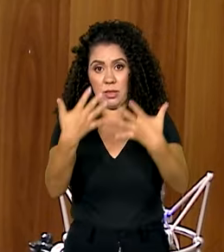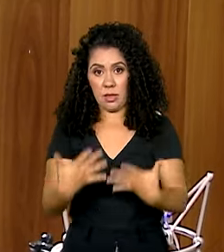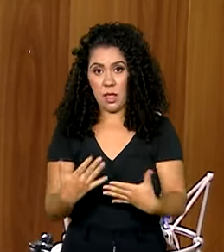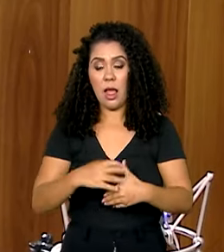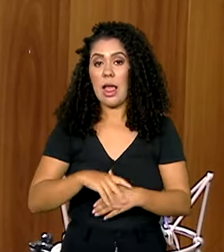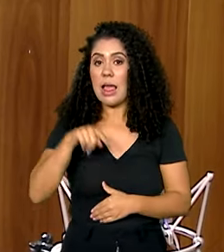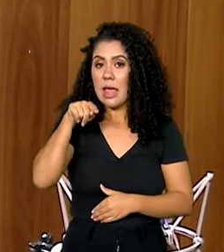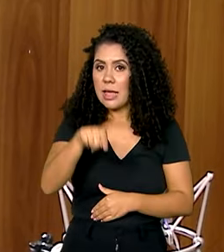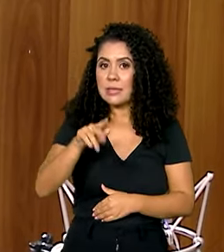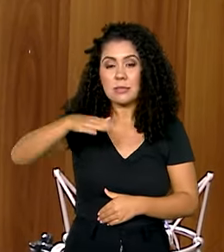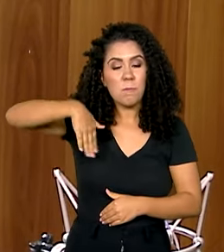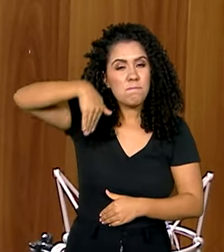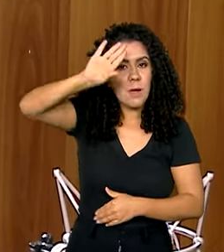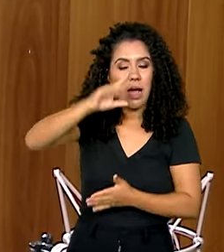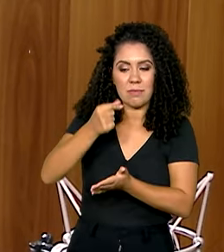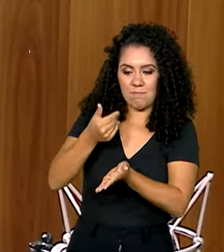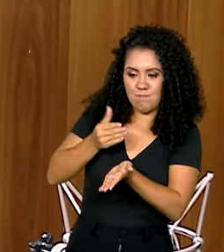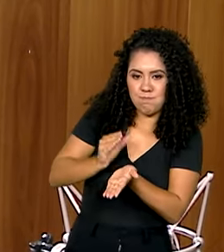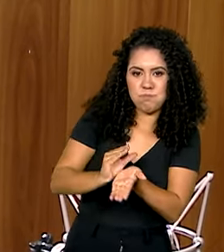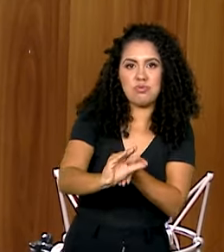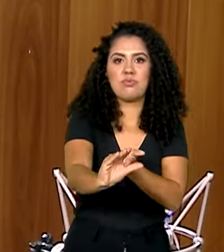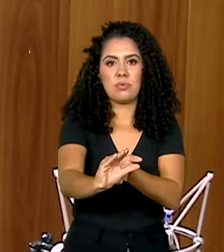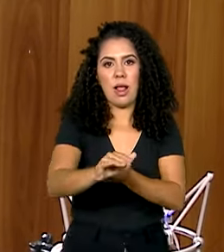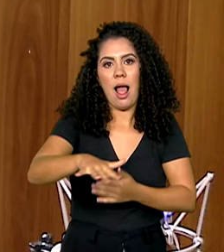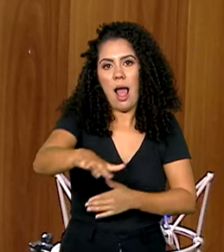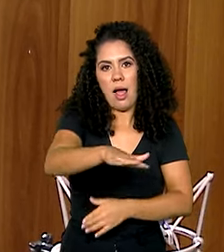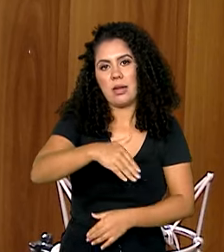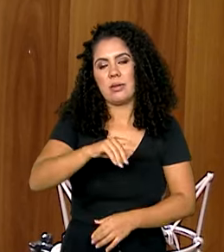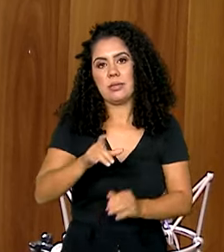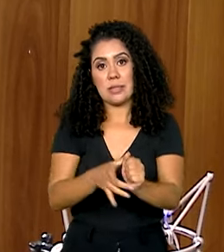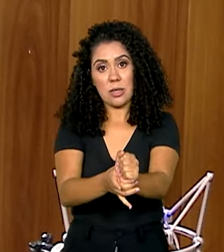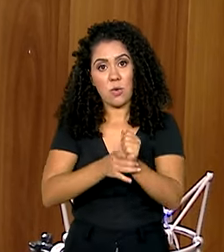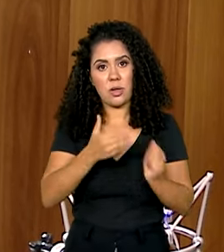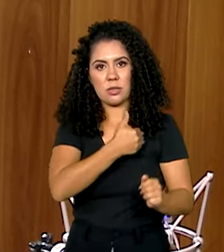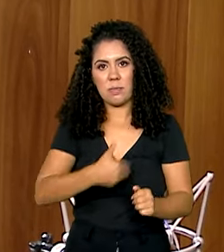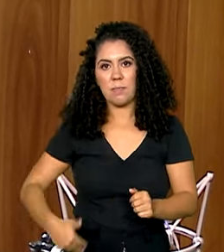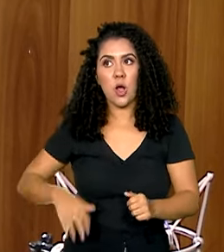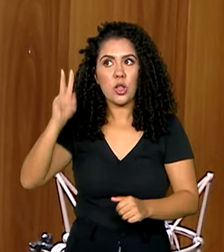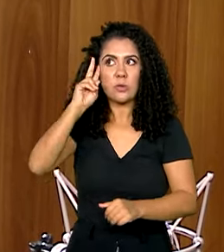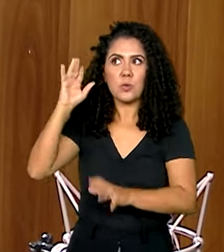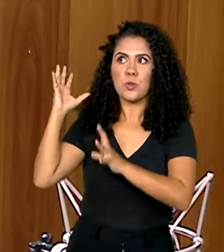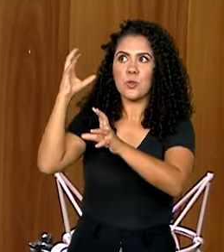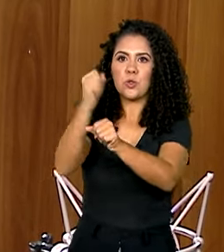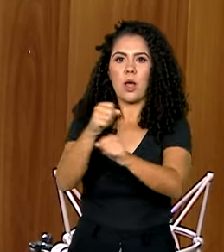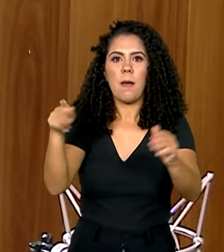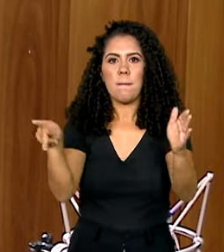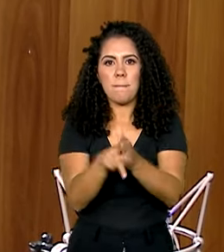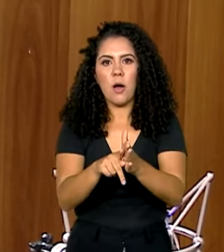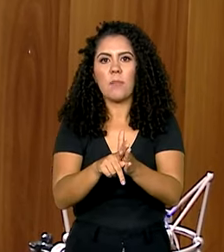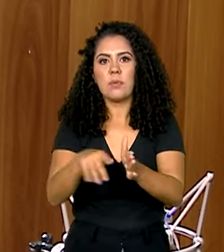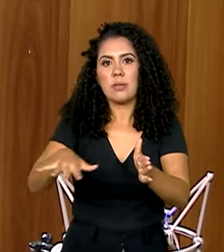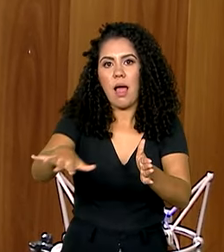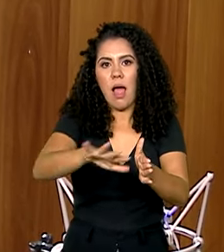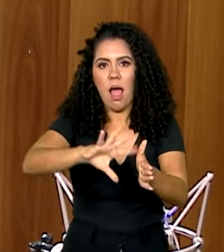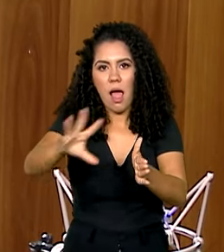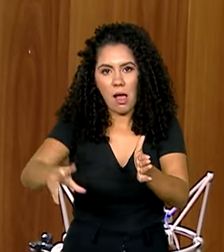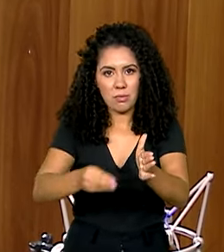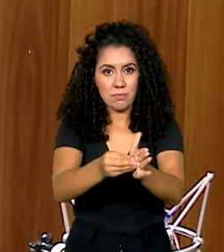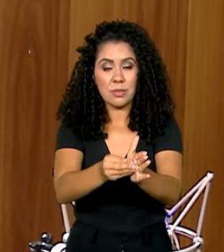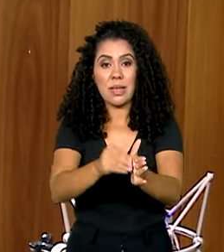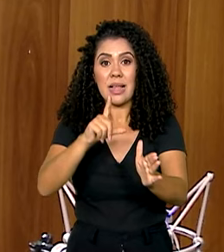maior investimento em segurança pública da história da região amazônica. A gente está falando de